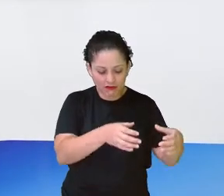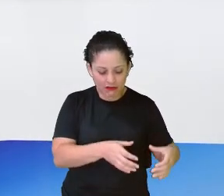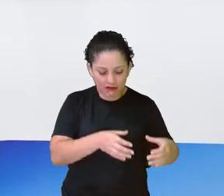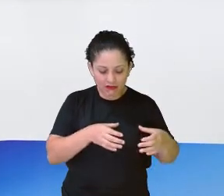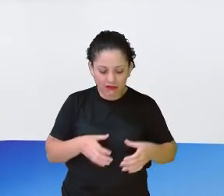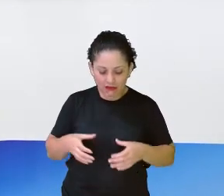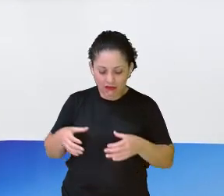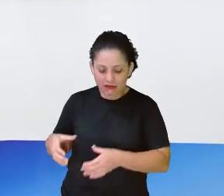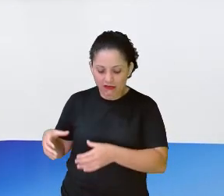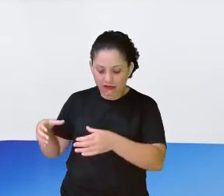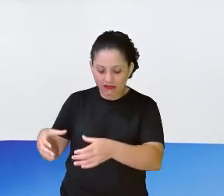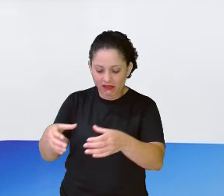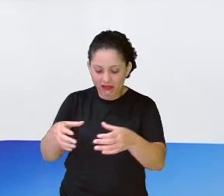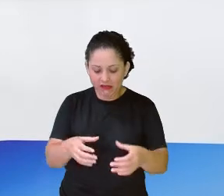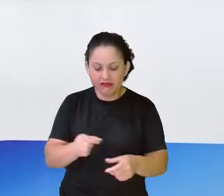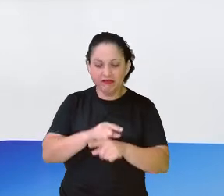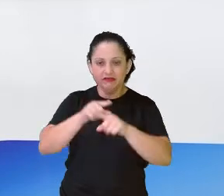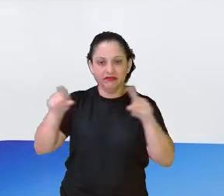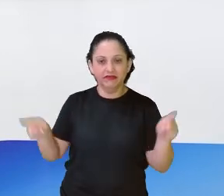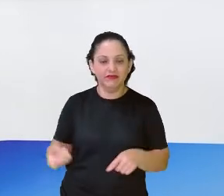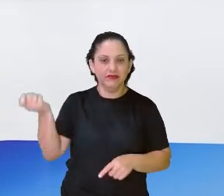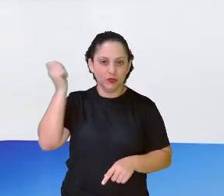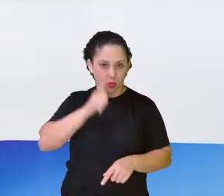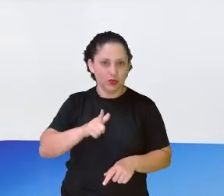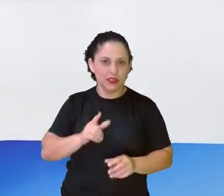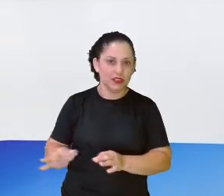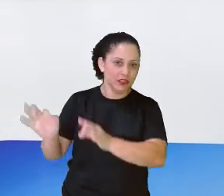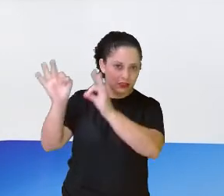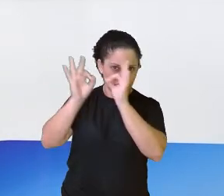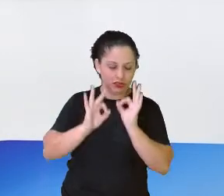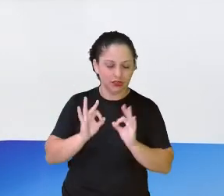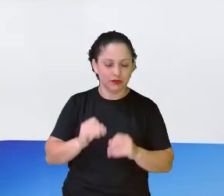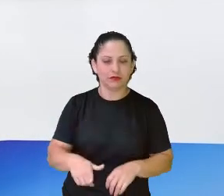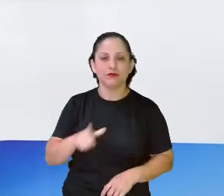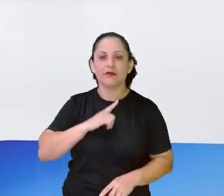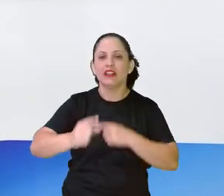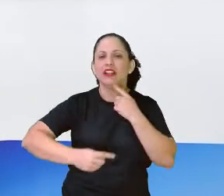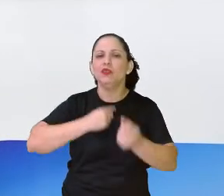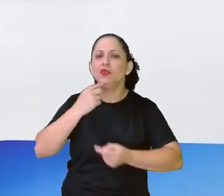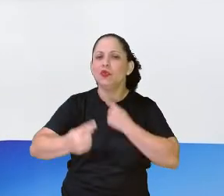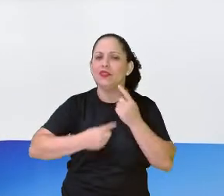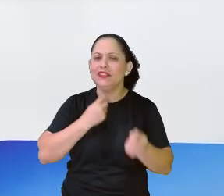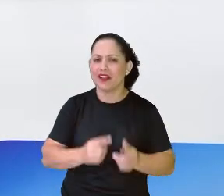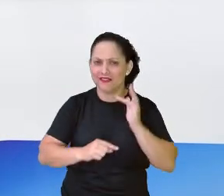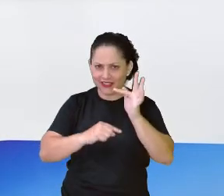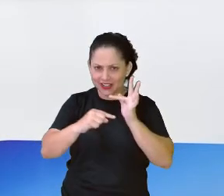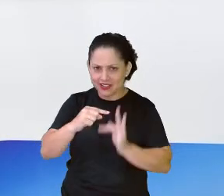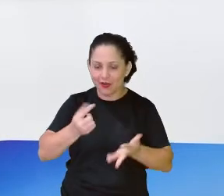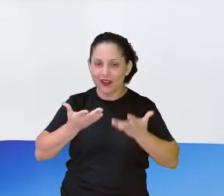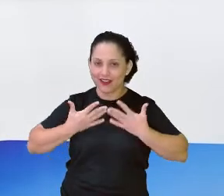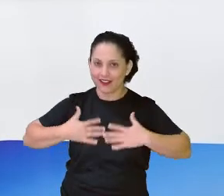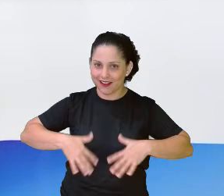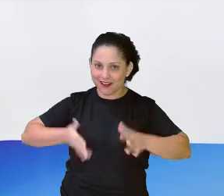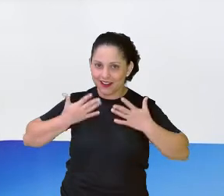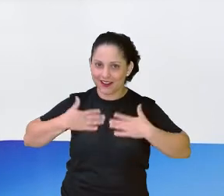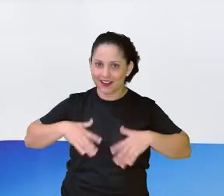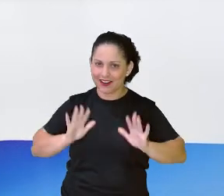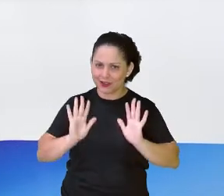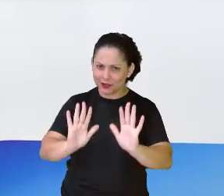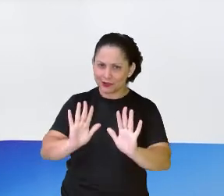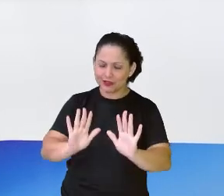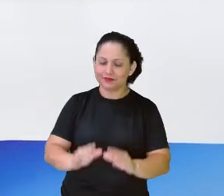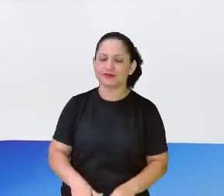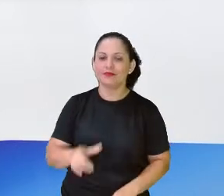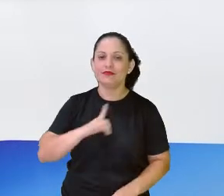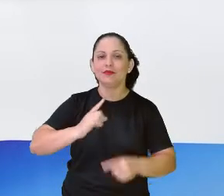fácil, para você conseguir acompanhar. Quem ainda tem dúvida com relação à fração, fica tranquilo. Se tiver alguma